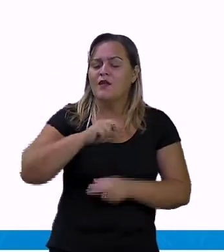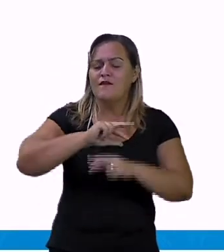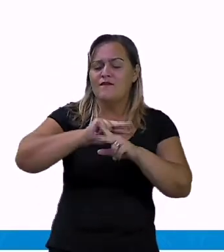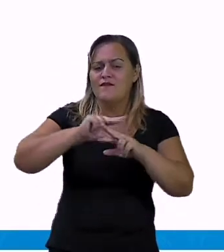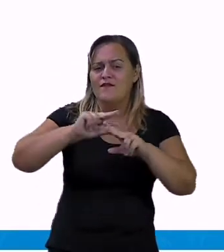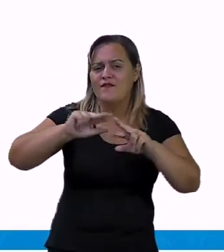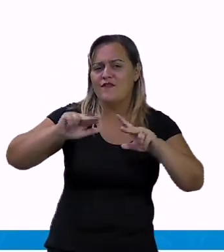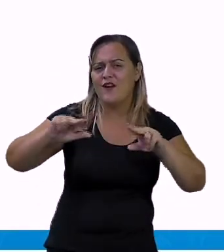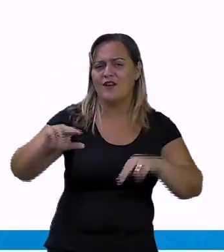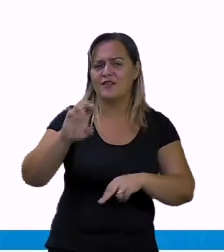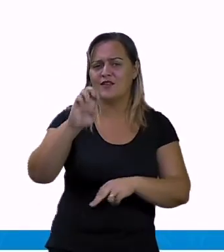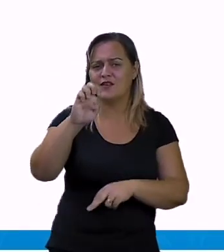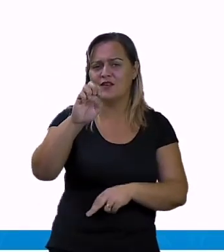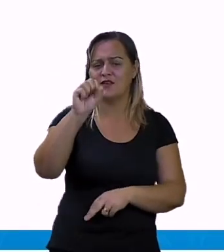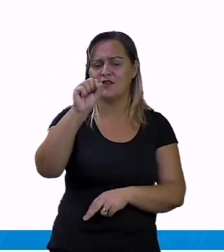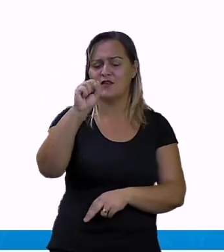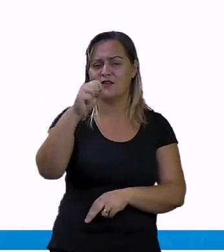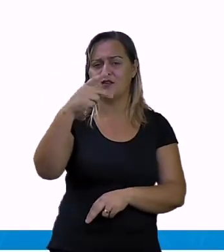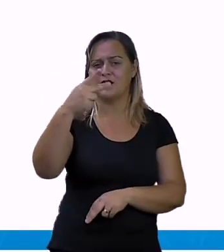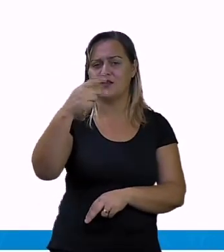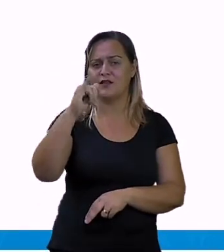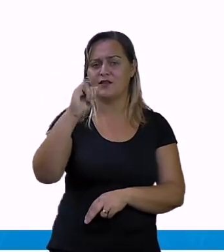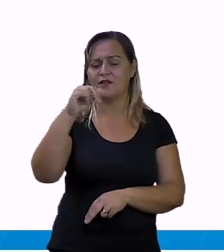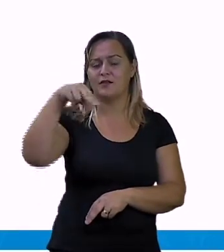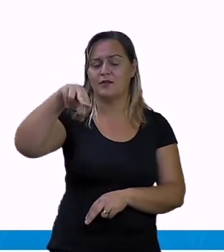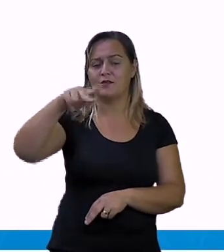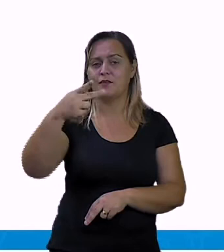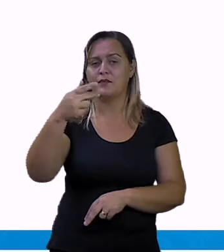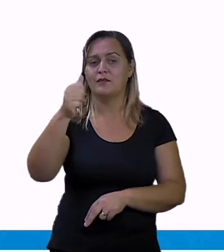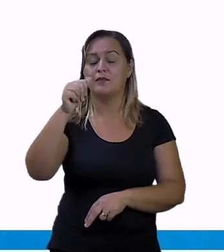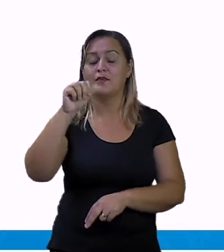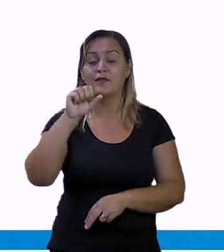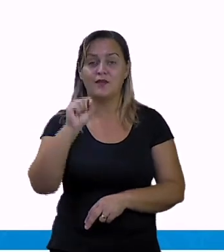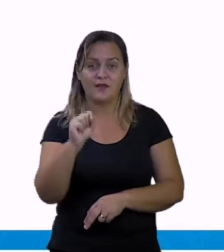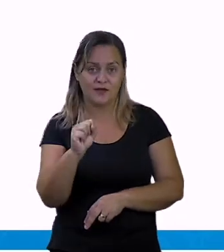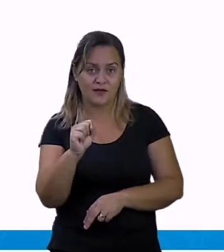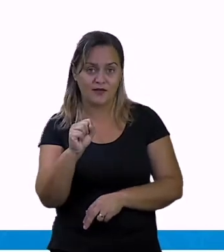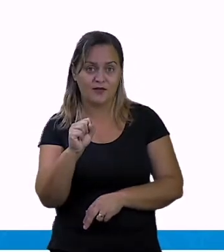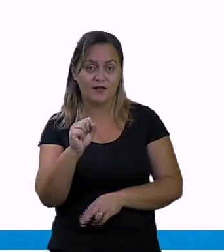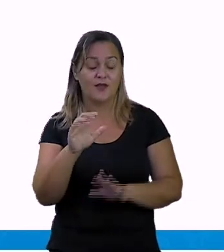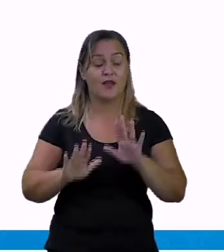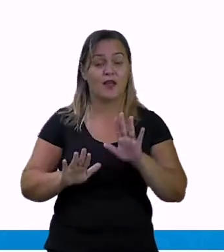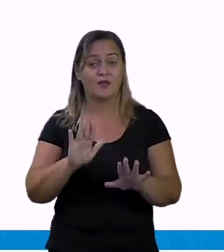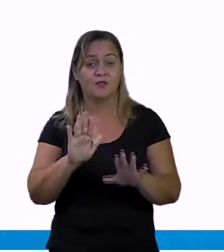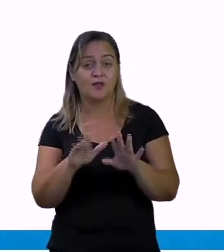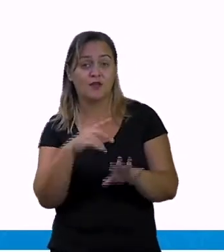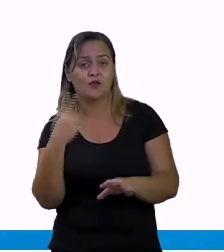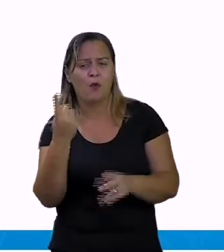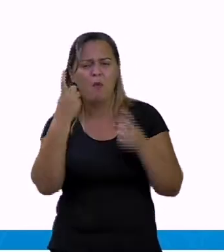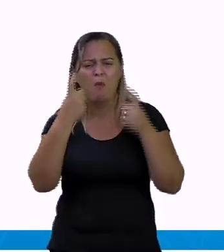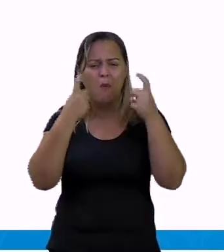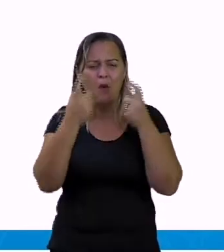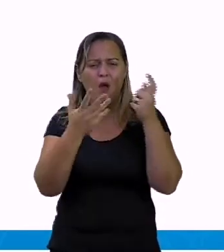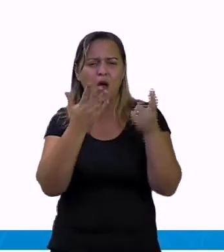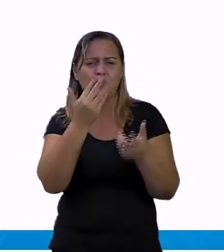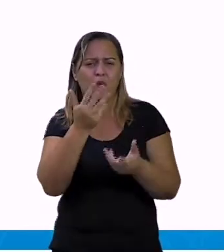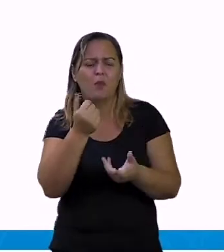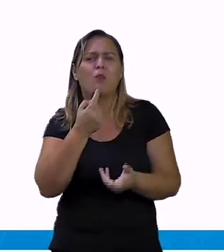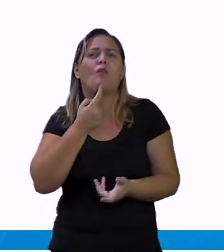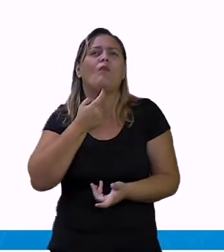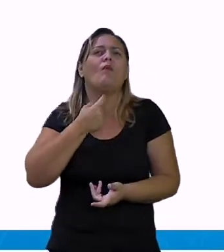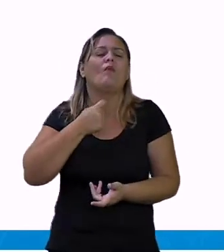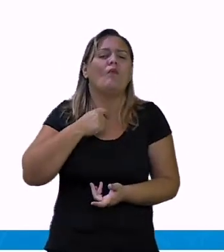essas espinhas, que a gente tem medo, até mesmo muitas vezes de comer. Bom,